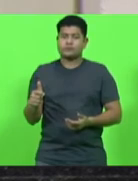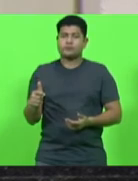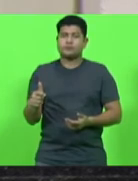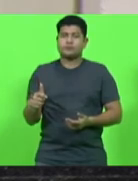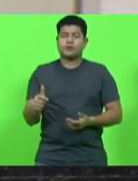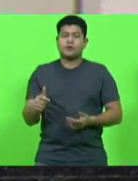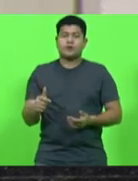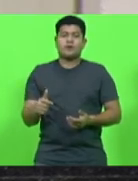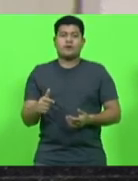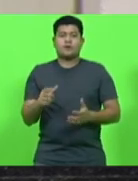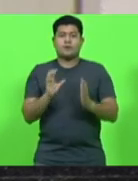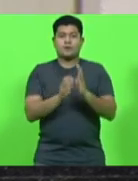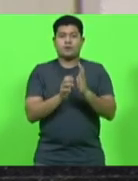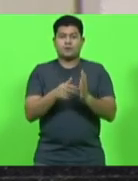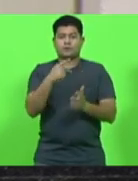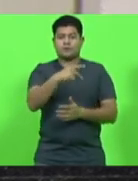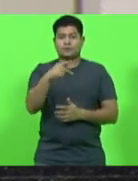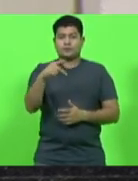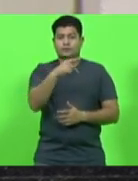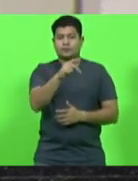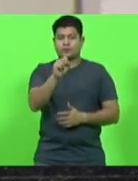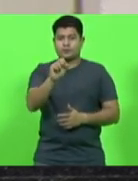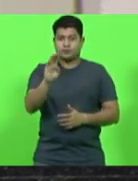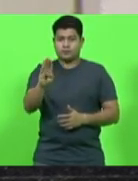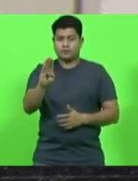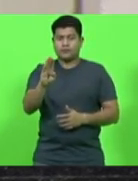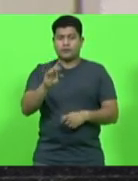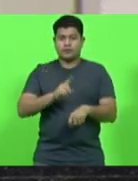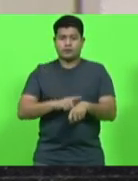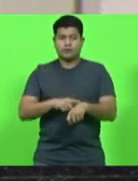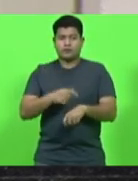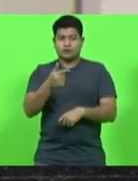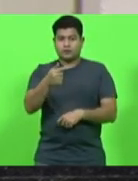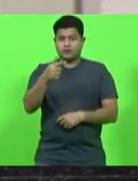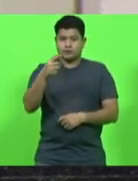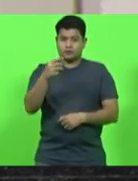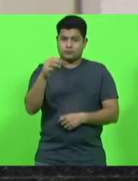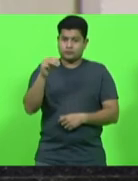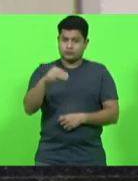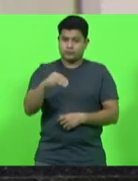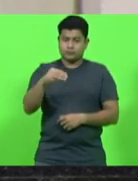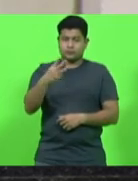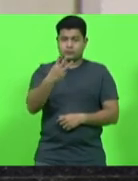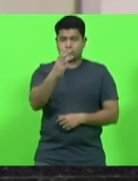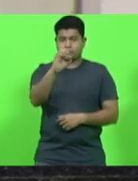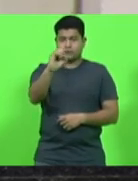Bloco PP, PSB, por 7 minutos e 30 segundos.